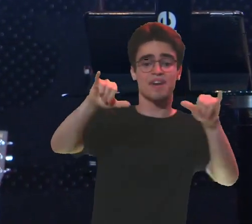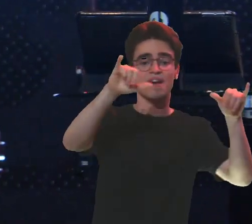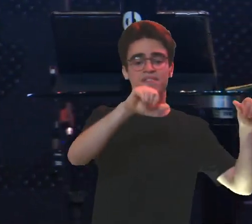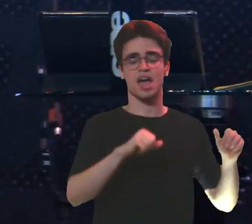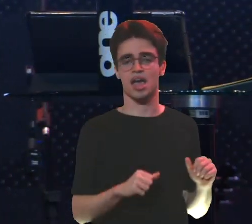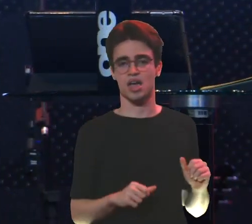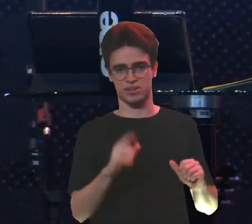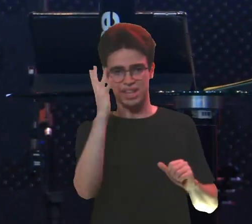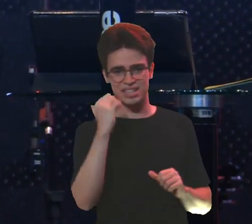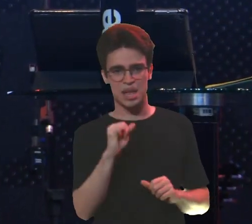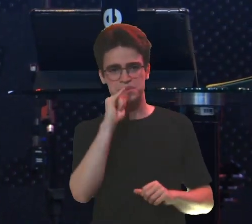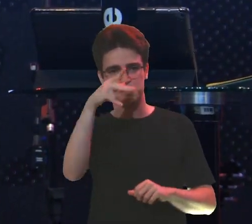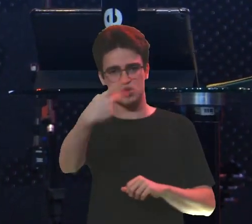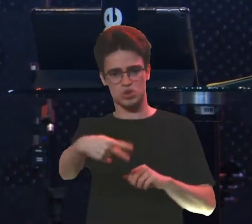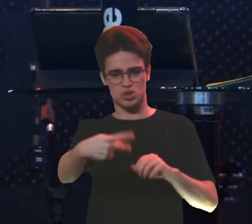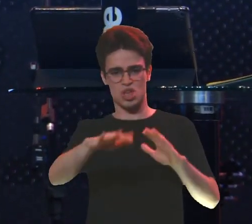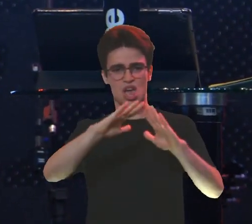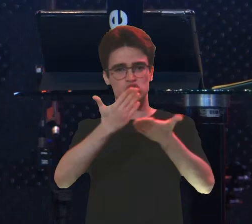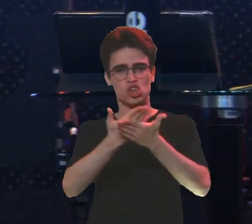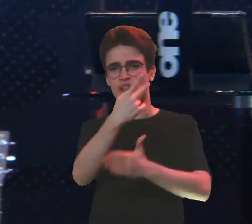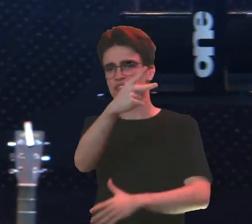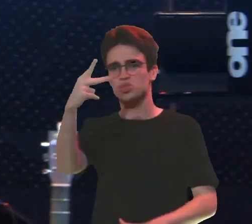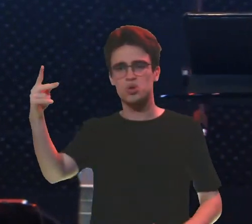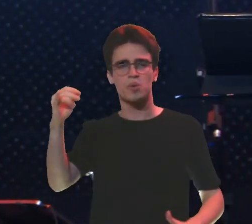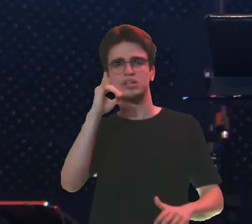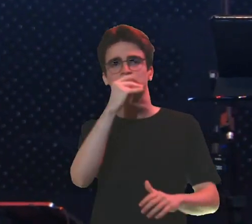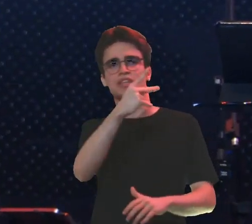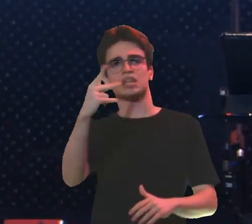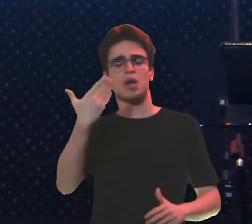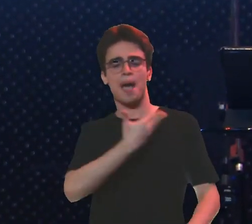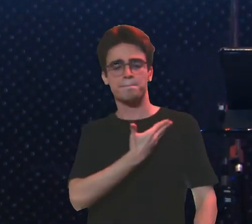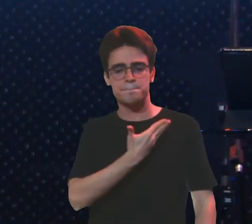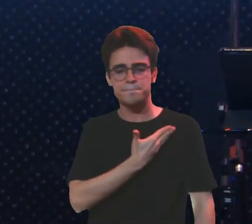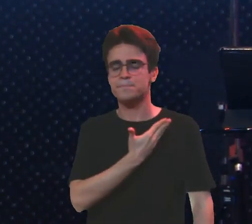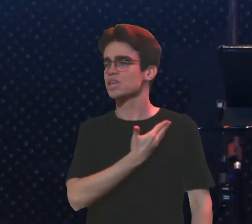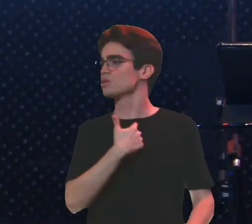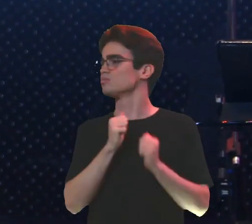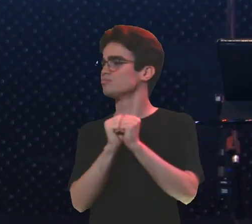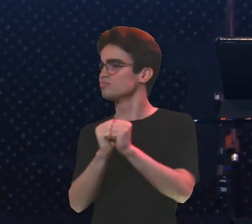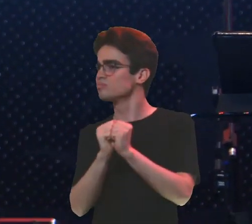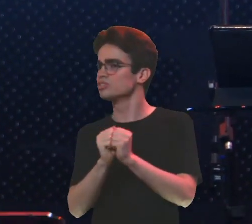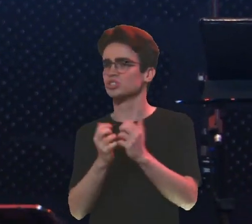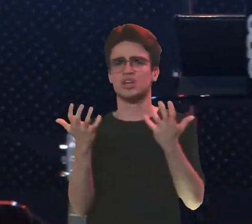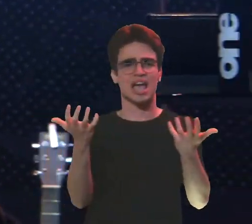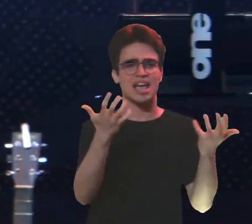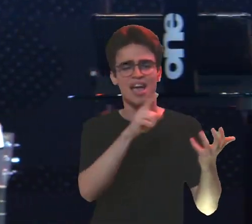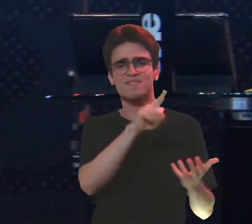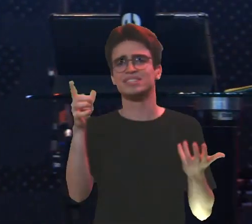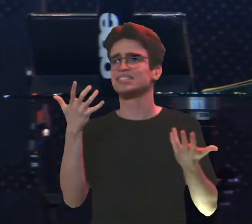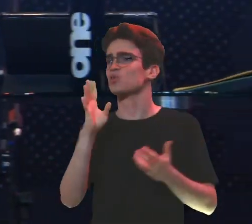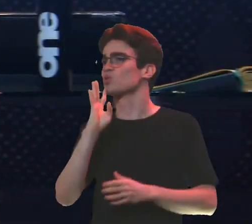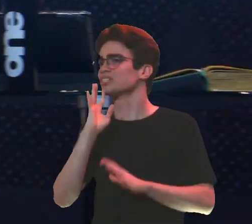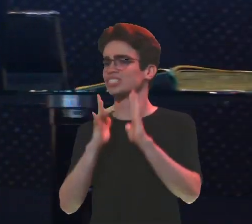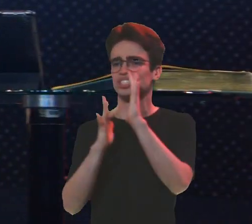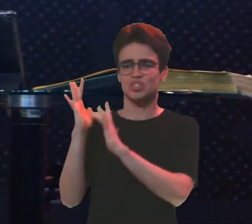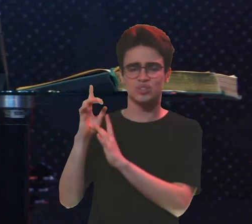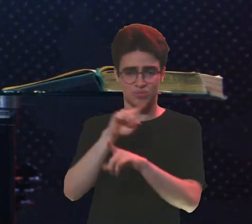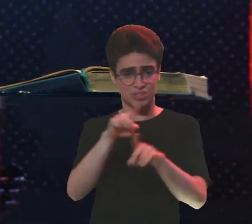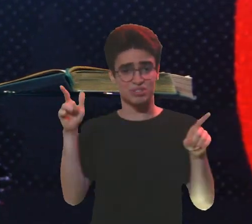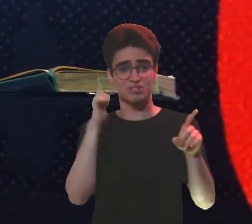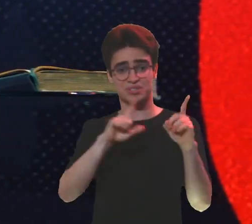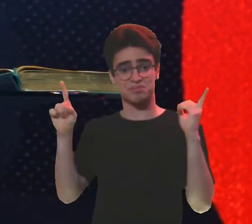sua escola aqui? Sabe quando que você vai ver os teus amigos que você tanto quer que conheçam Jesus nesse